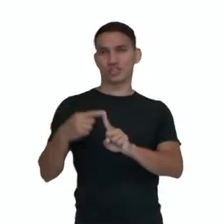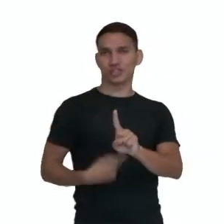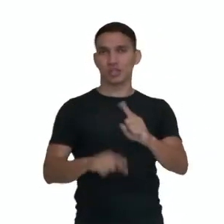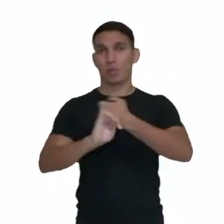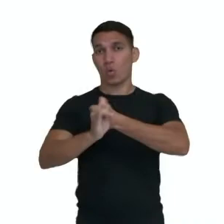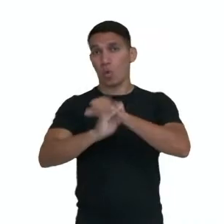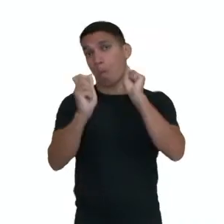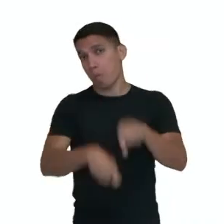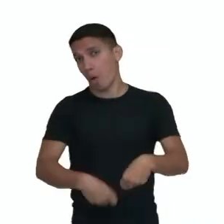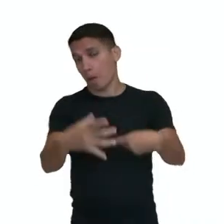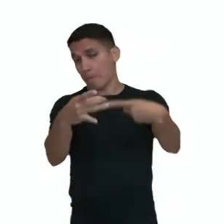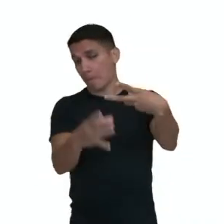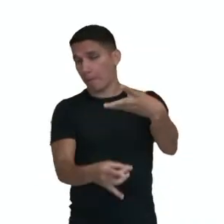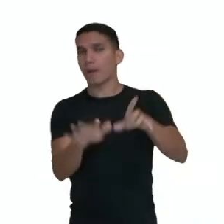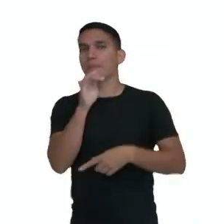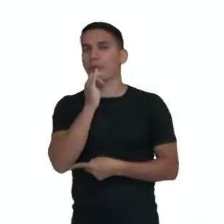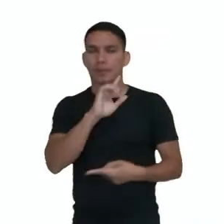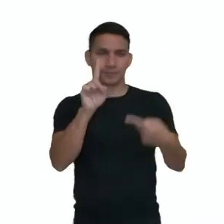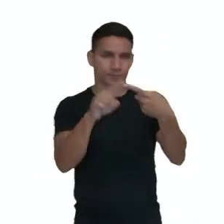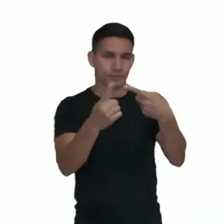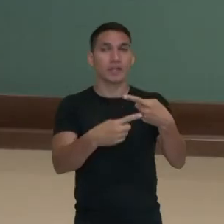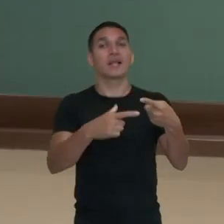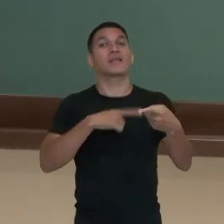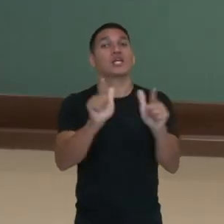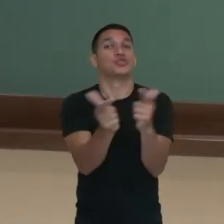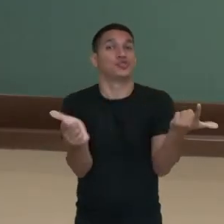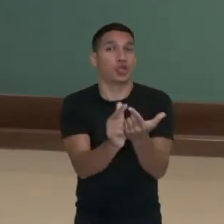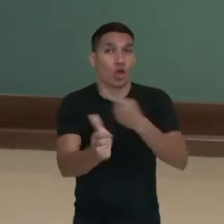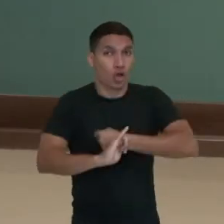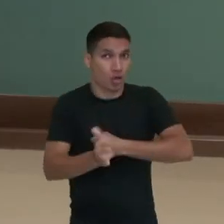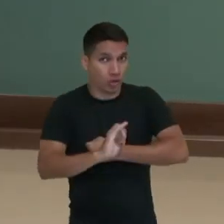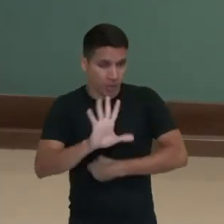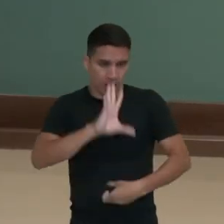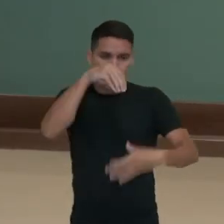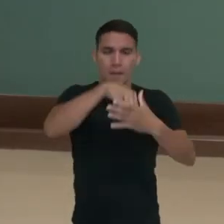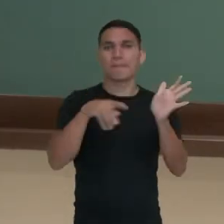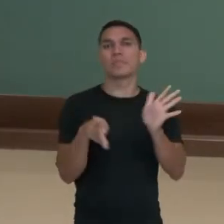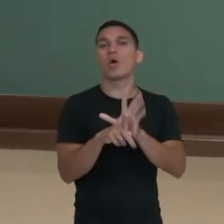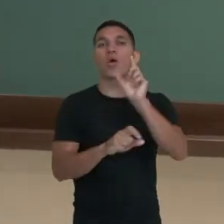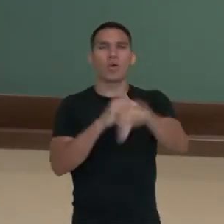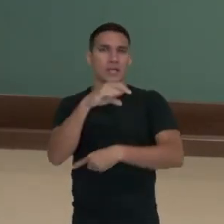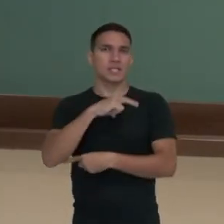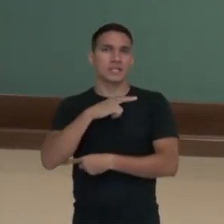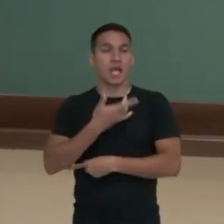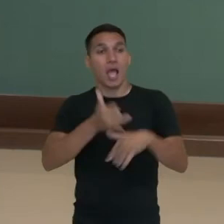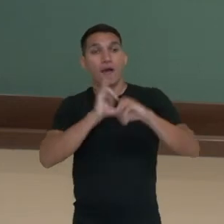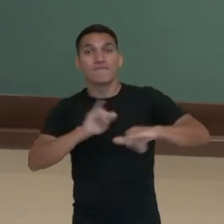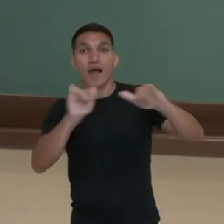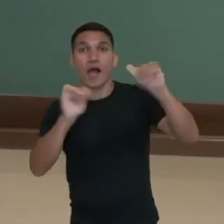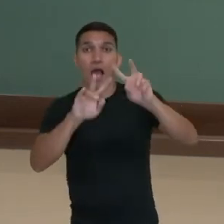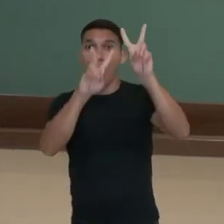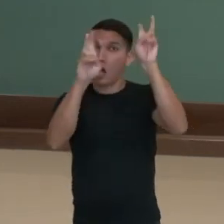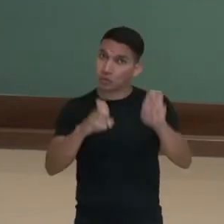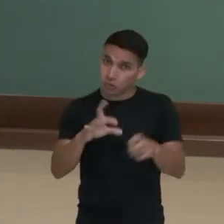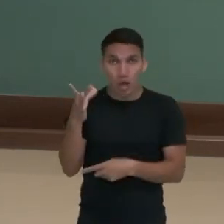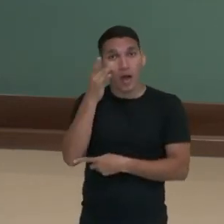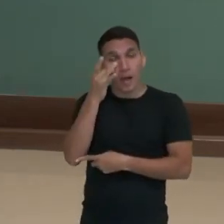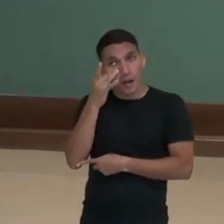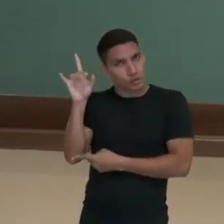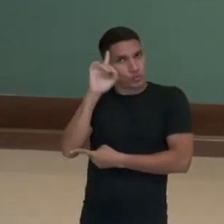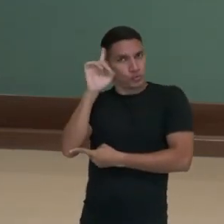ser exploradas. Tem a crônica jornalística, essa vai fazer parte, né, talvez de divulgação de assuntos da